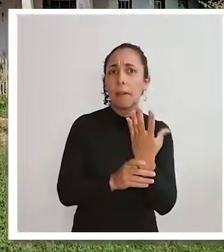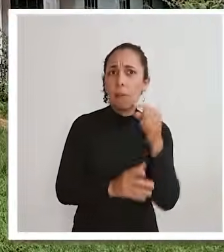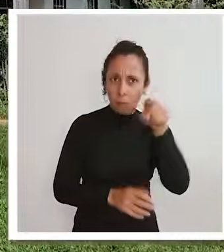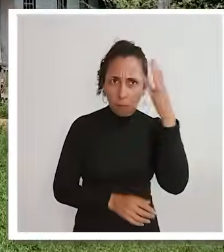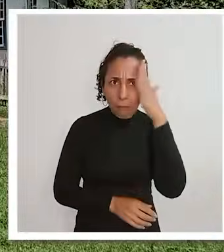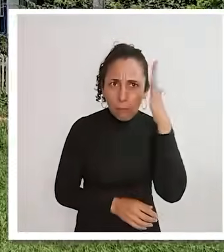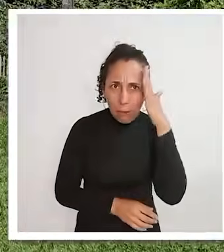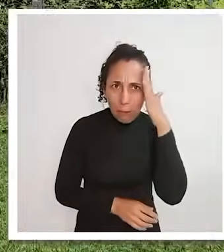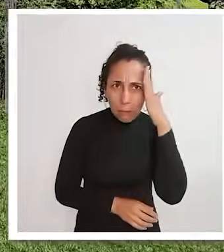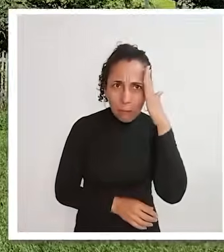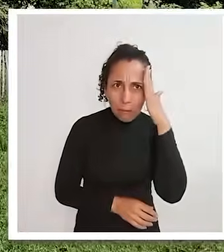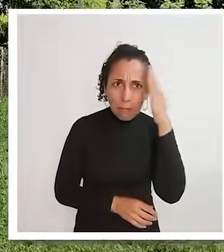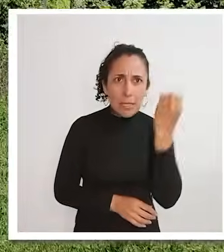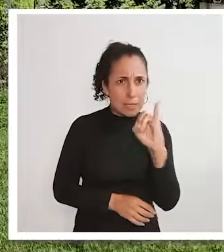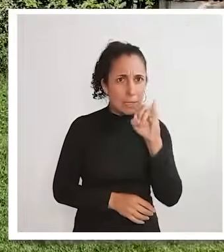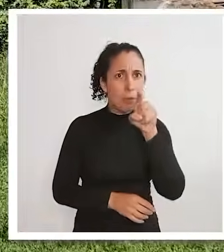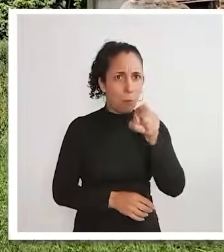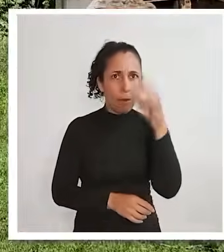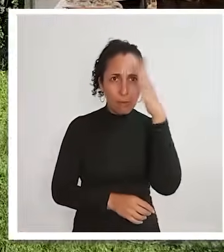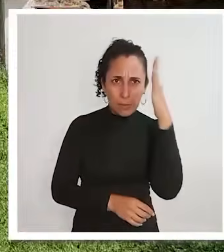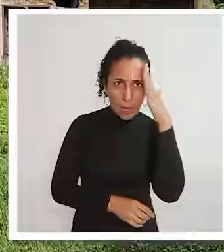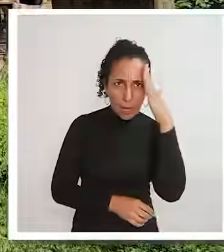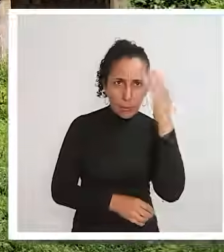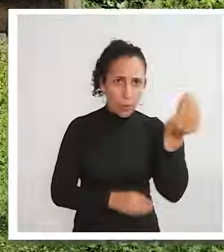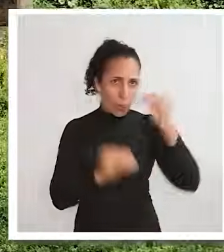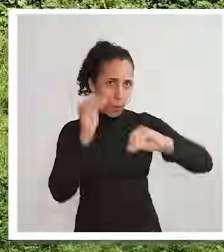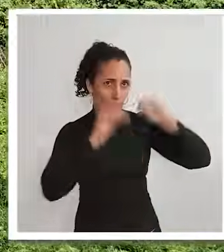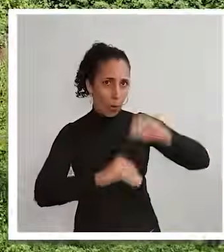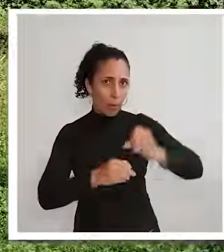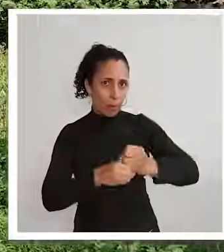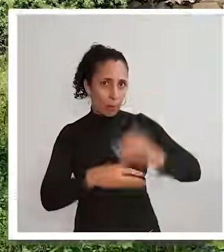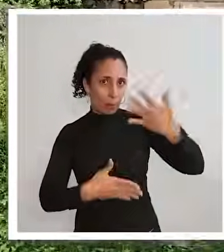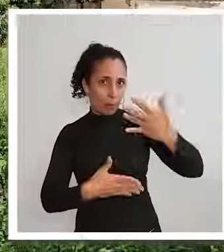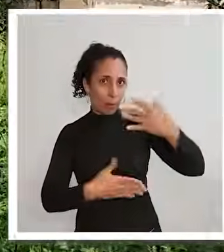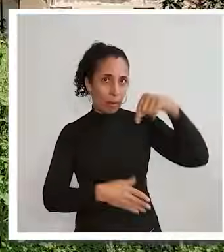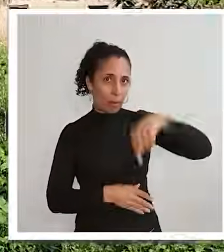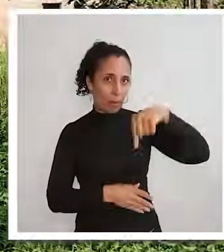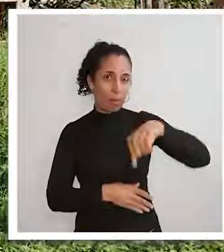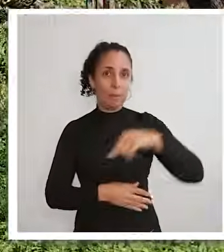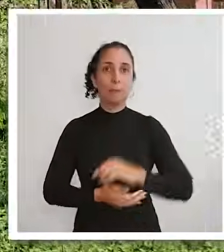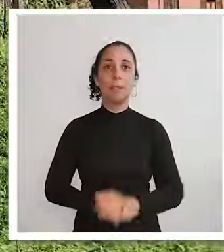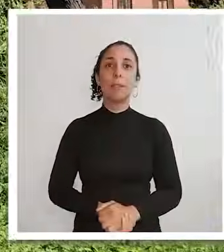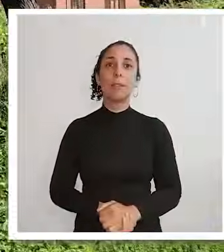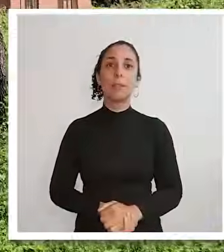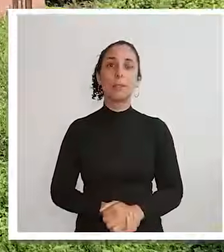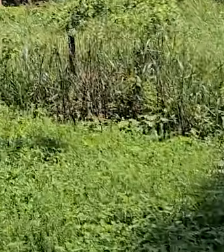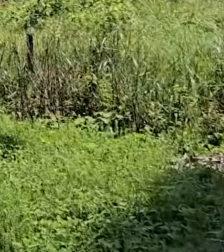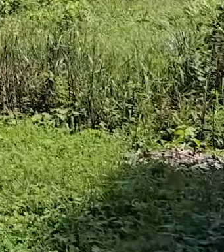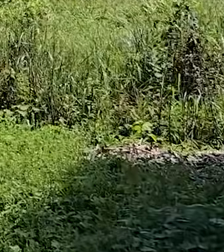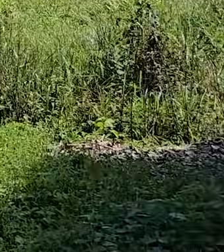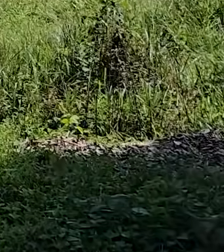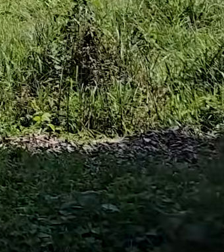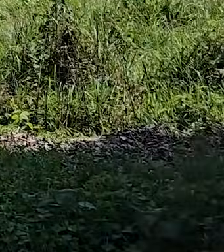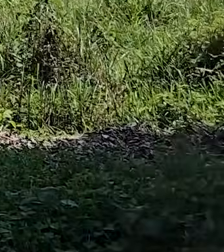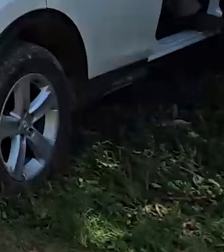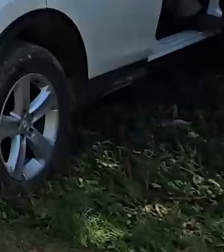dela. Se você sabe, deixe aí nos comentários.